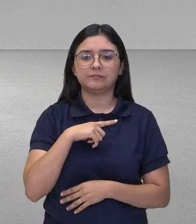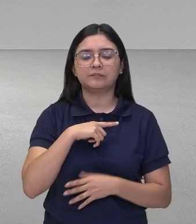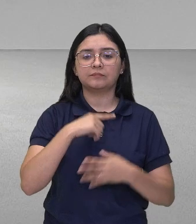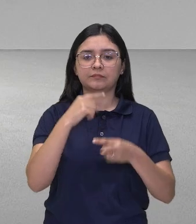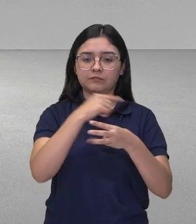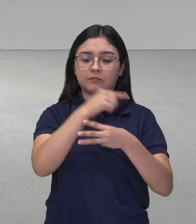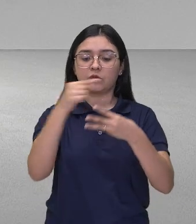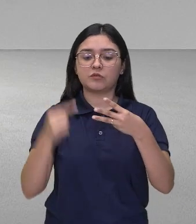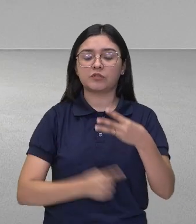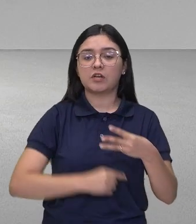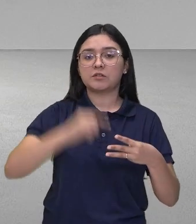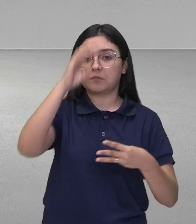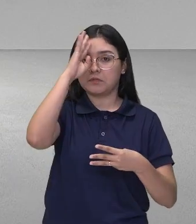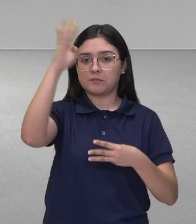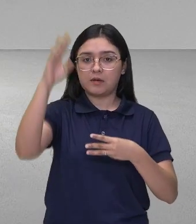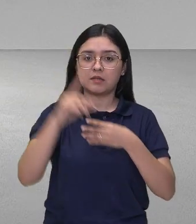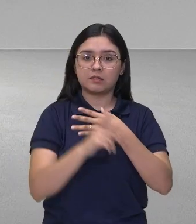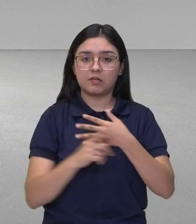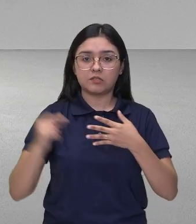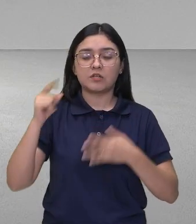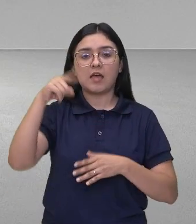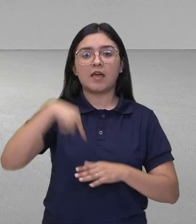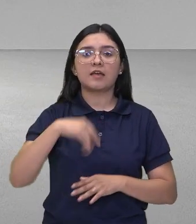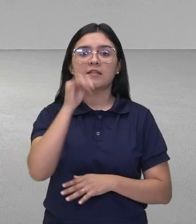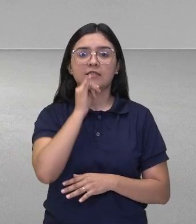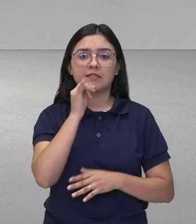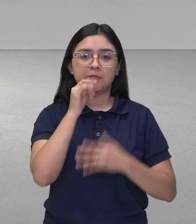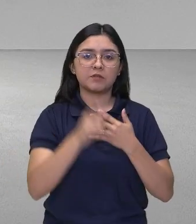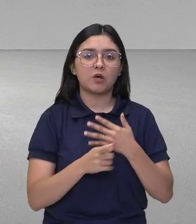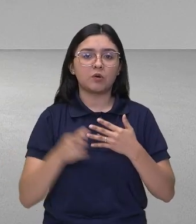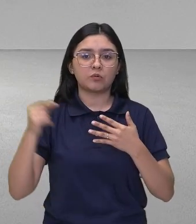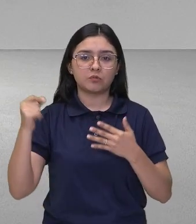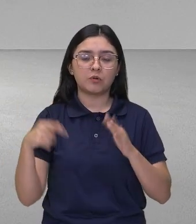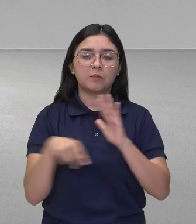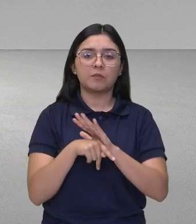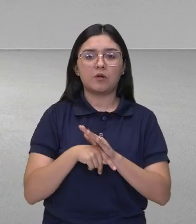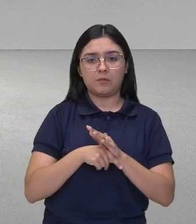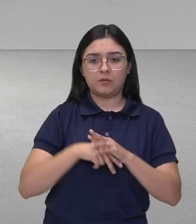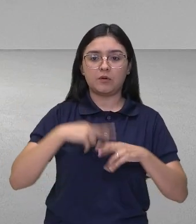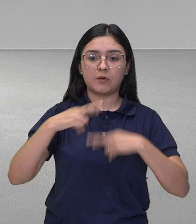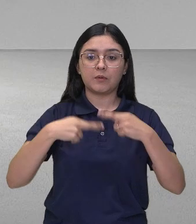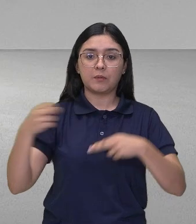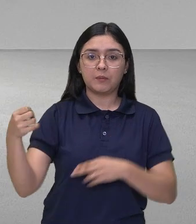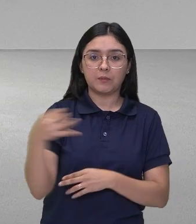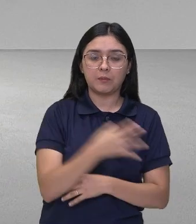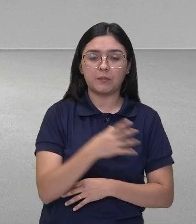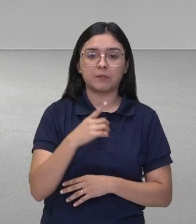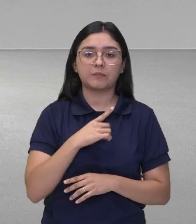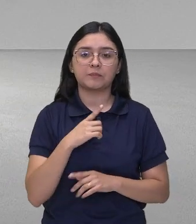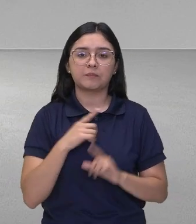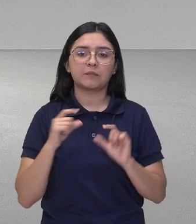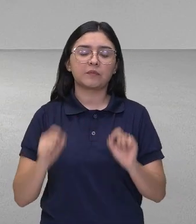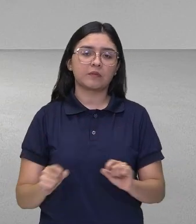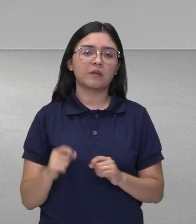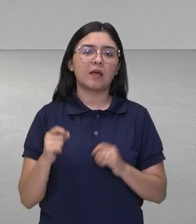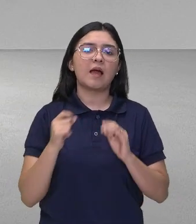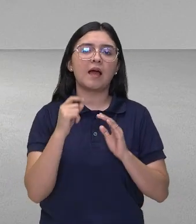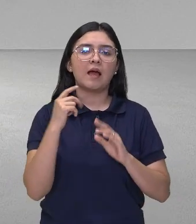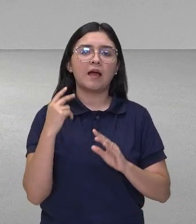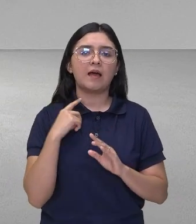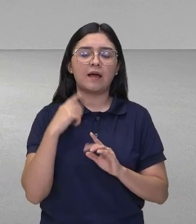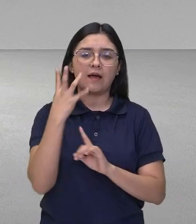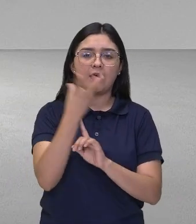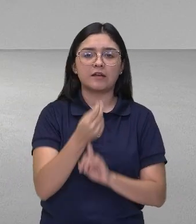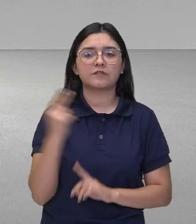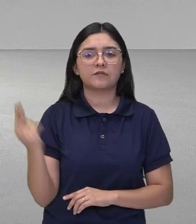o inglês William Shakespeare são exemplos de autores renascentistas cujas obras valorizam o amor